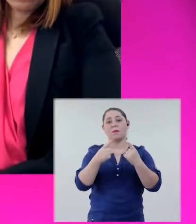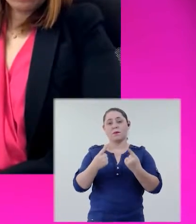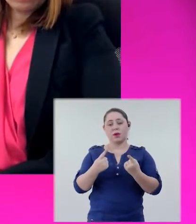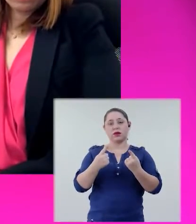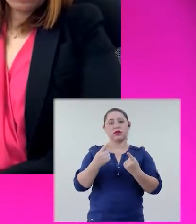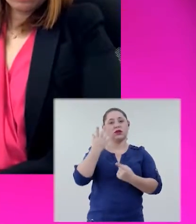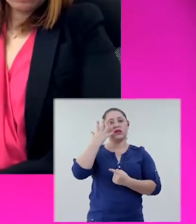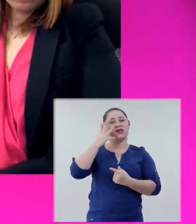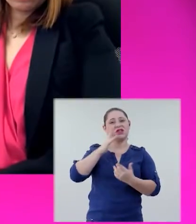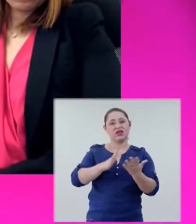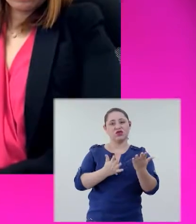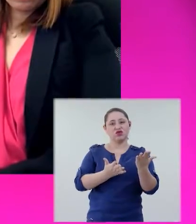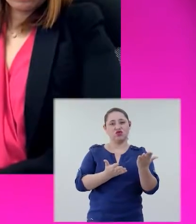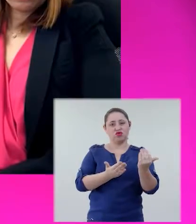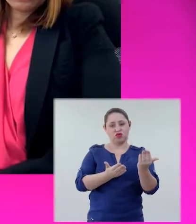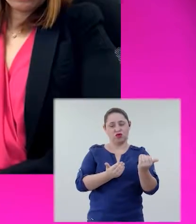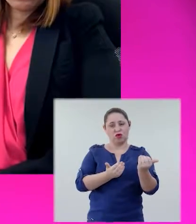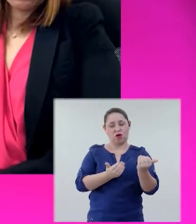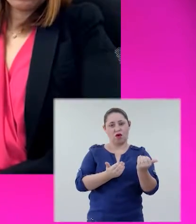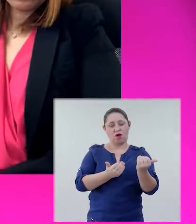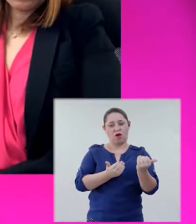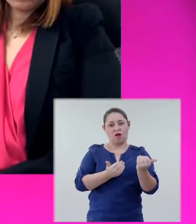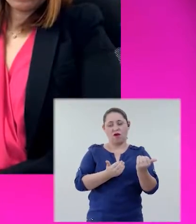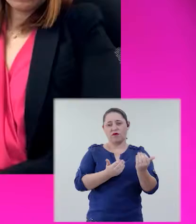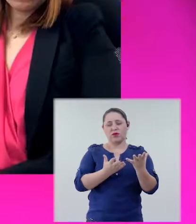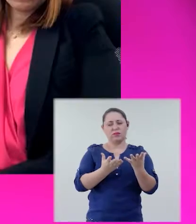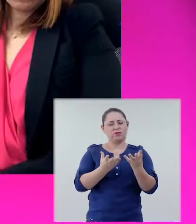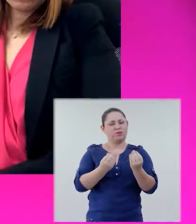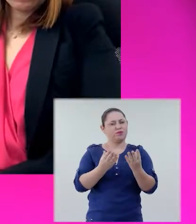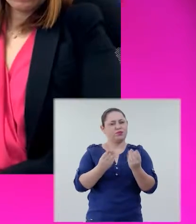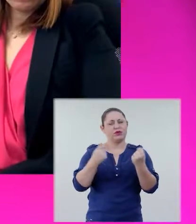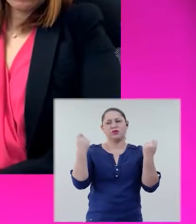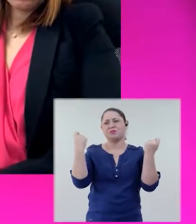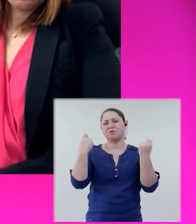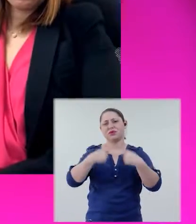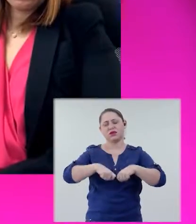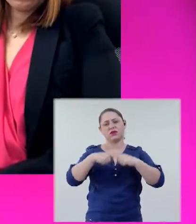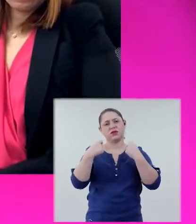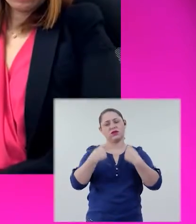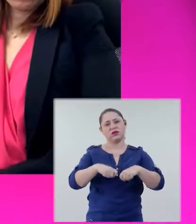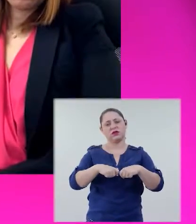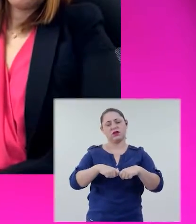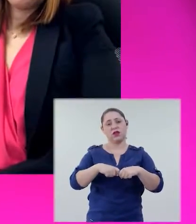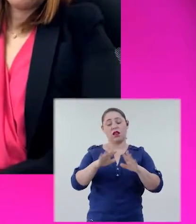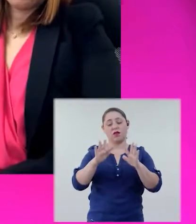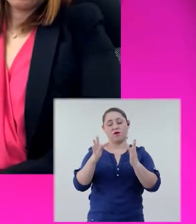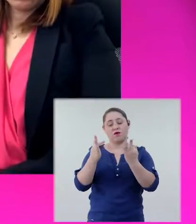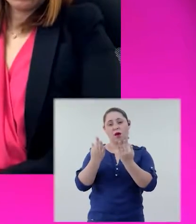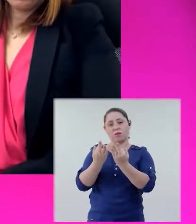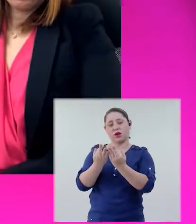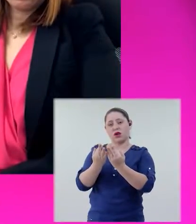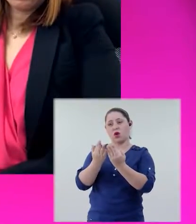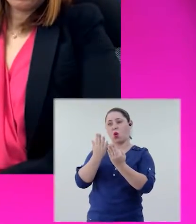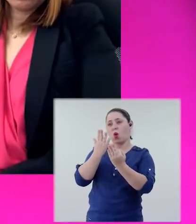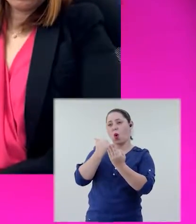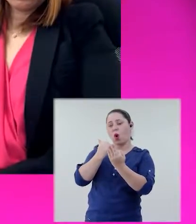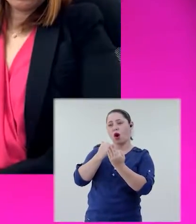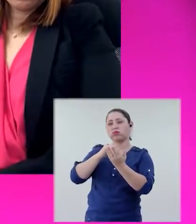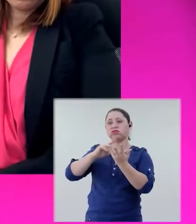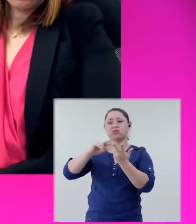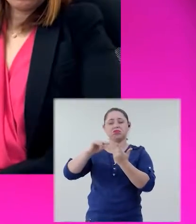Mas pelo fato da criança, do adolescente ser extremamente dependente, às vezes, de uma